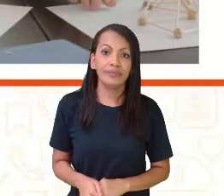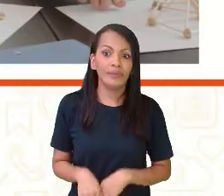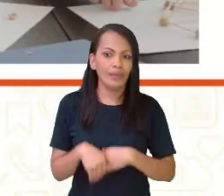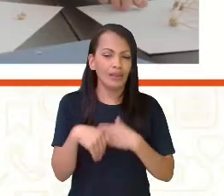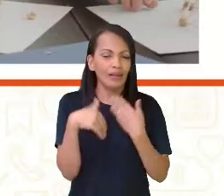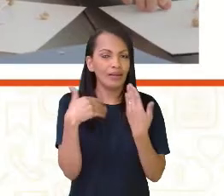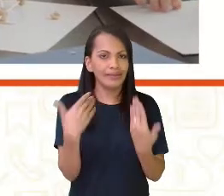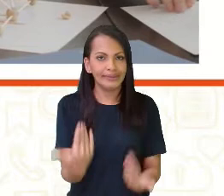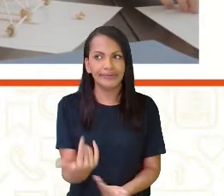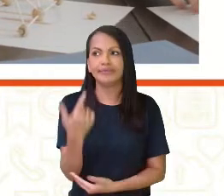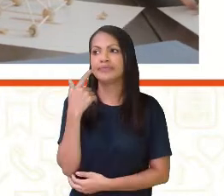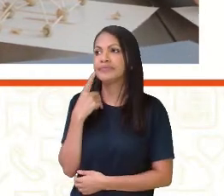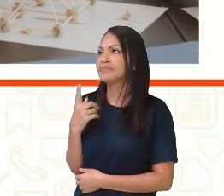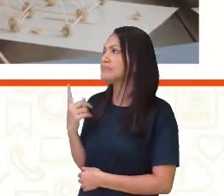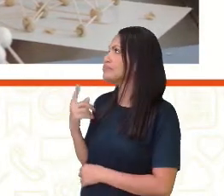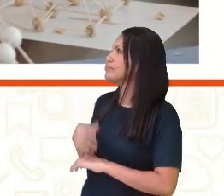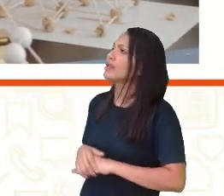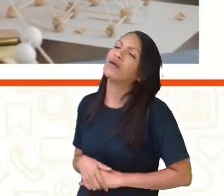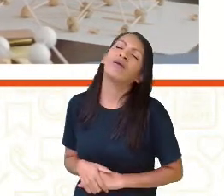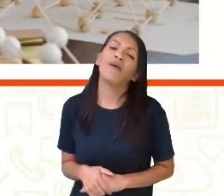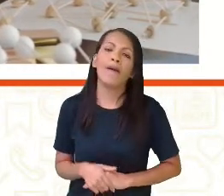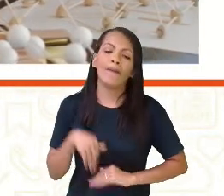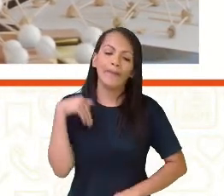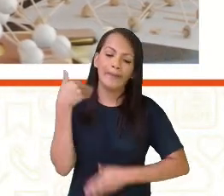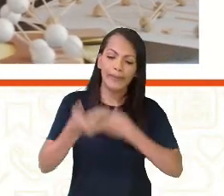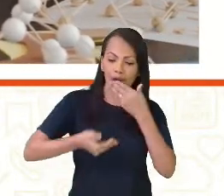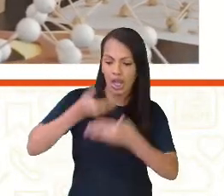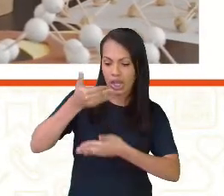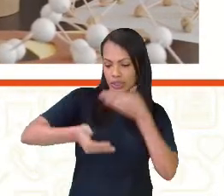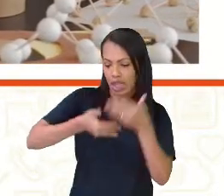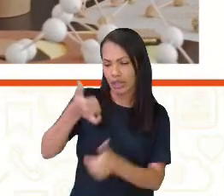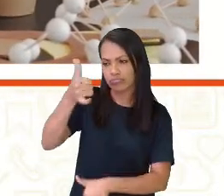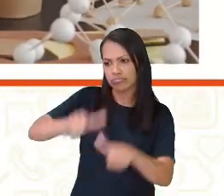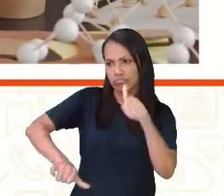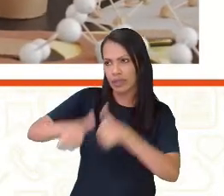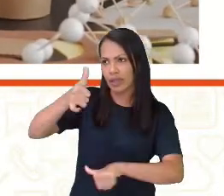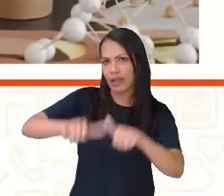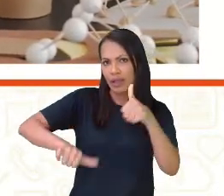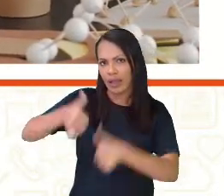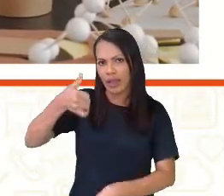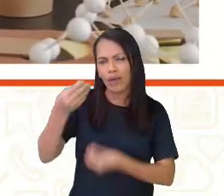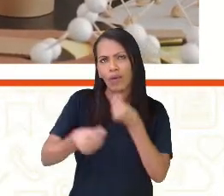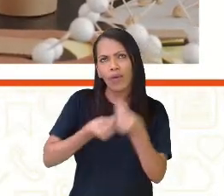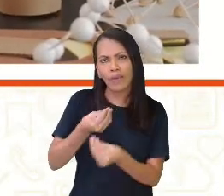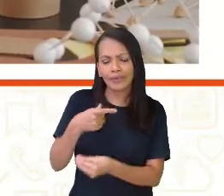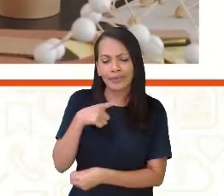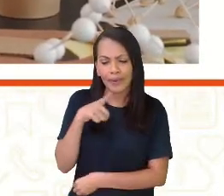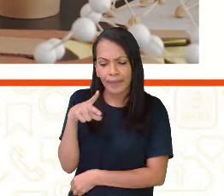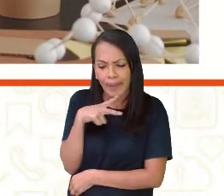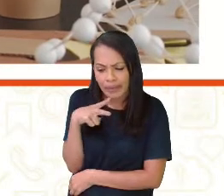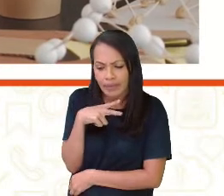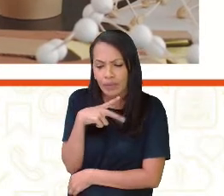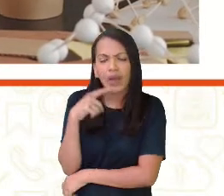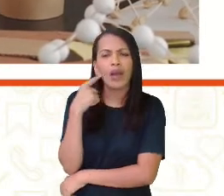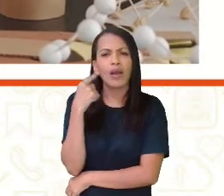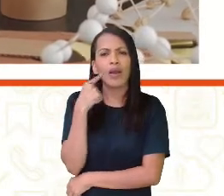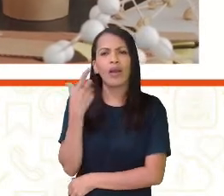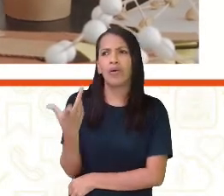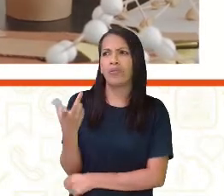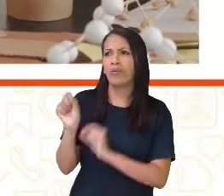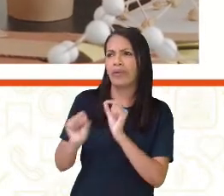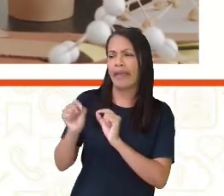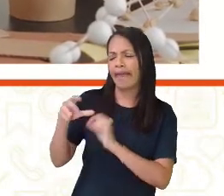Então, nesse processo de avaliação, a gente deve considerar os meios individuais, né? Quando a gente fala de